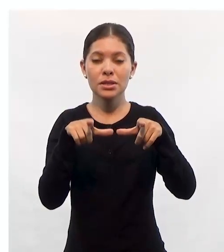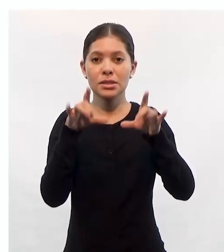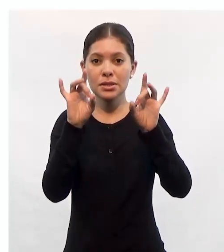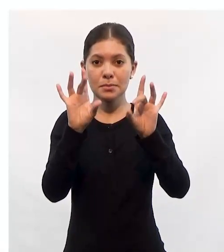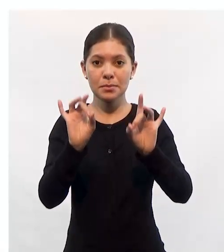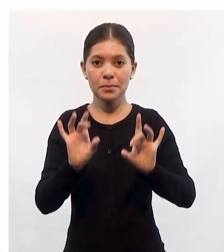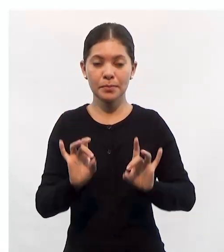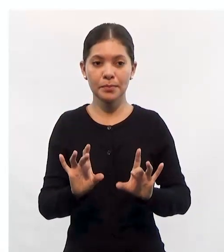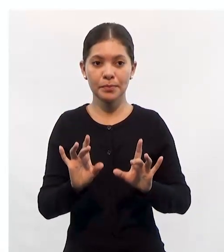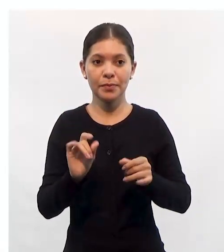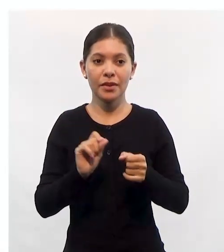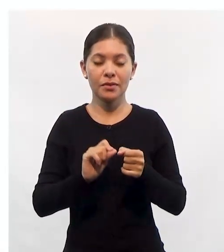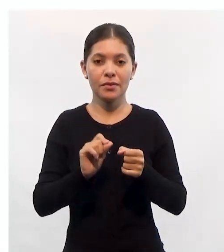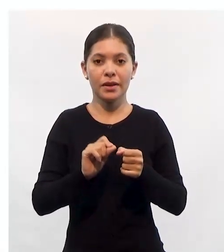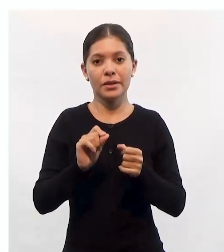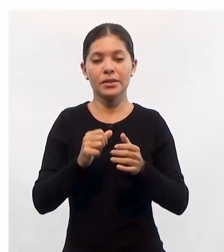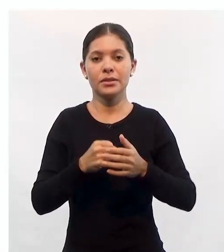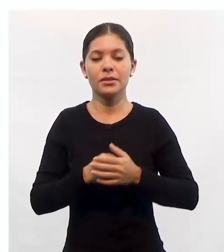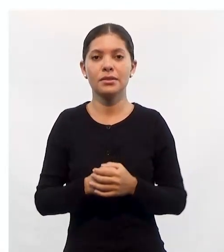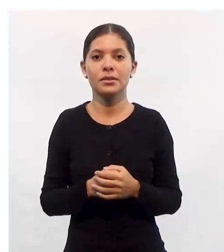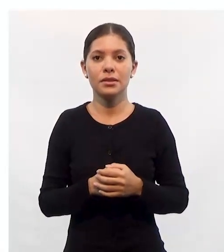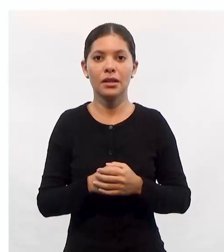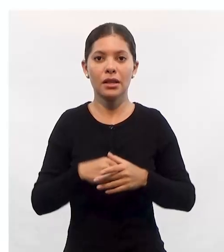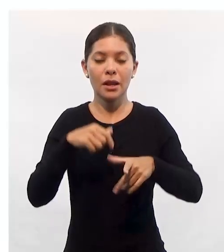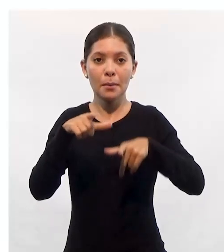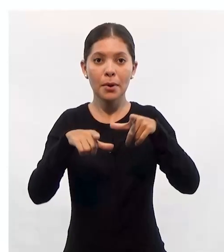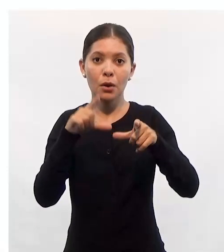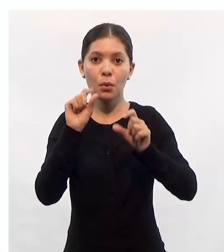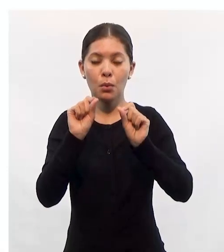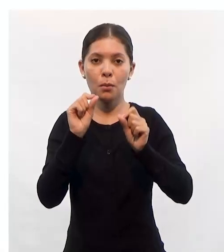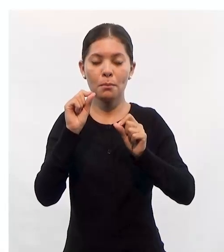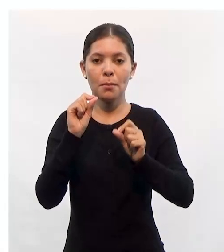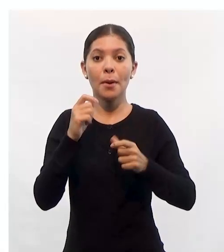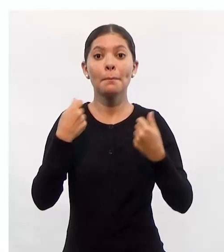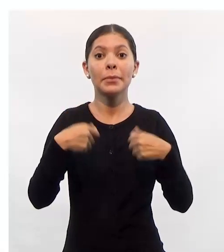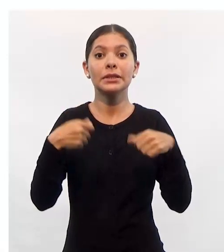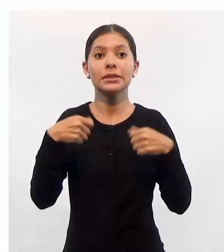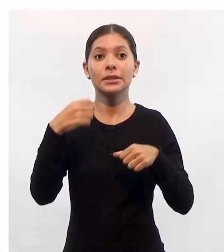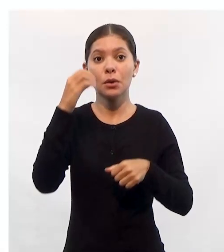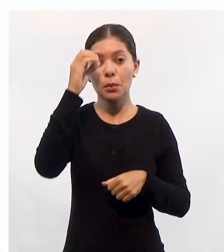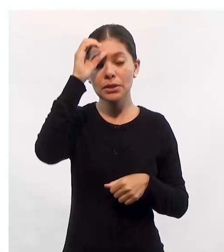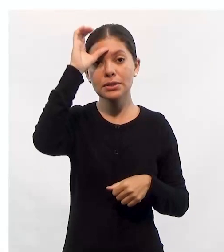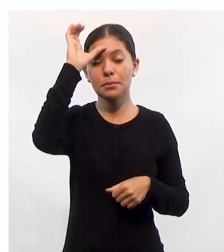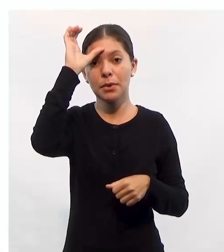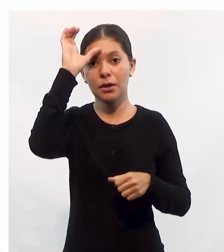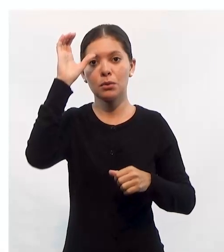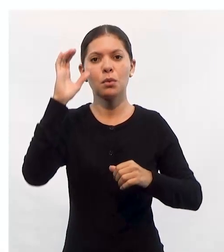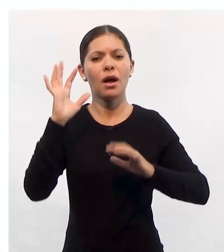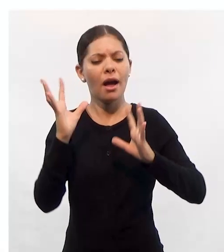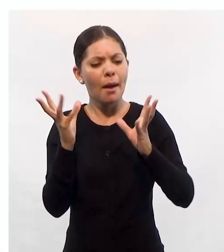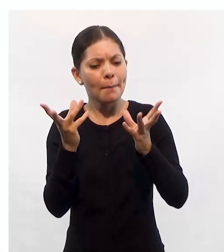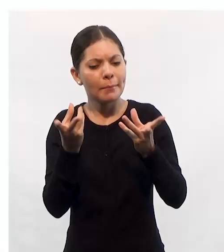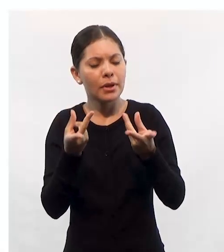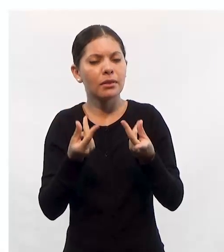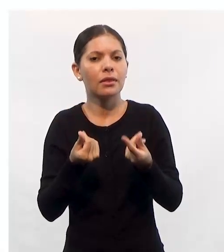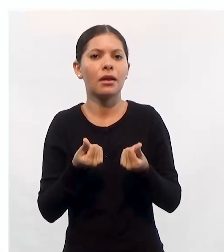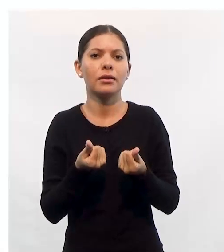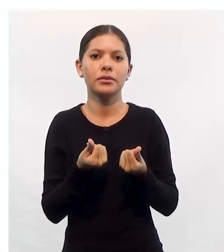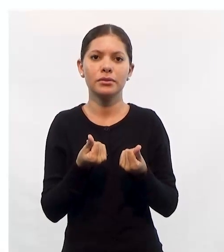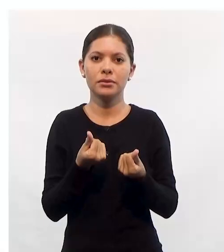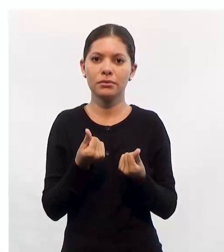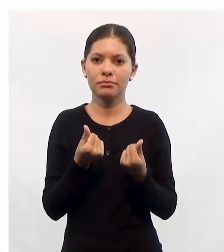especializada executam atividades que exigem destreza e conhecimento, além de habilidades